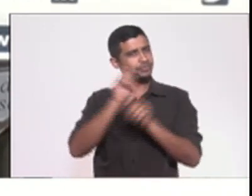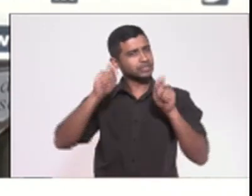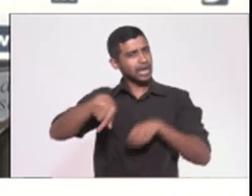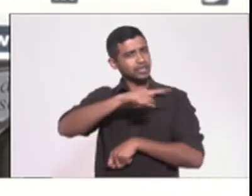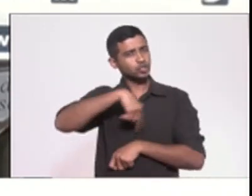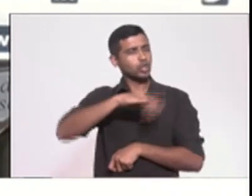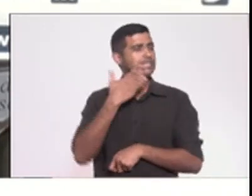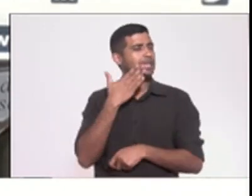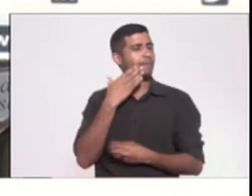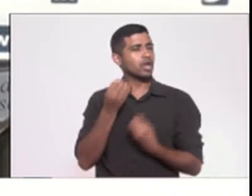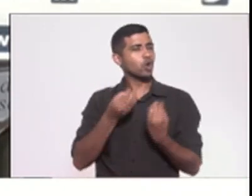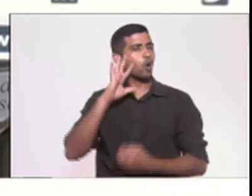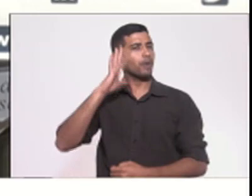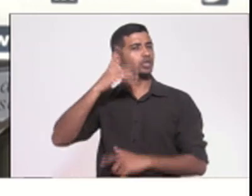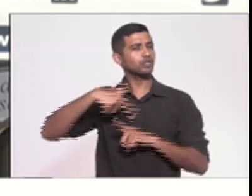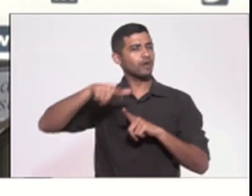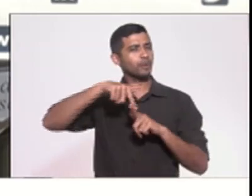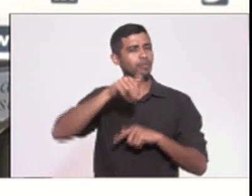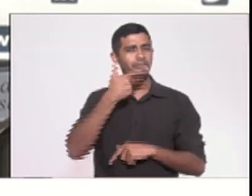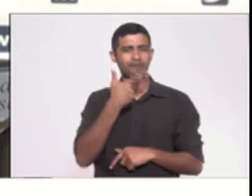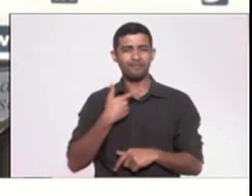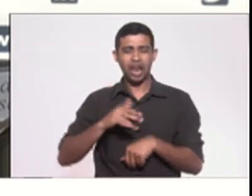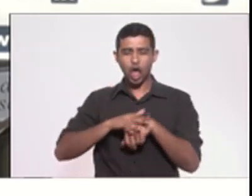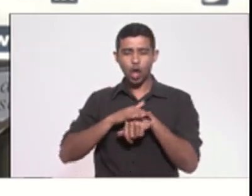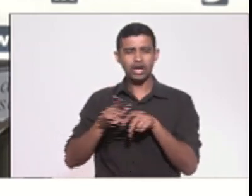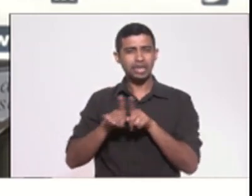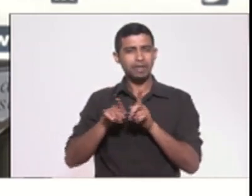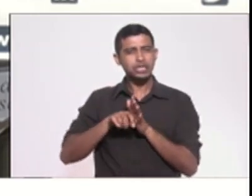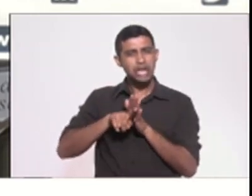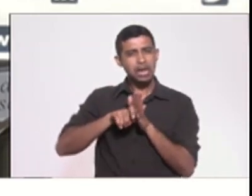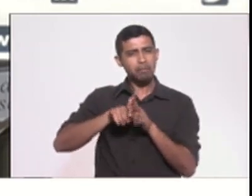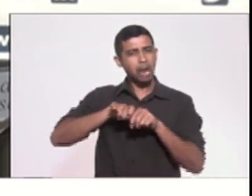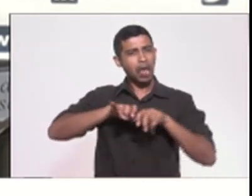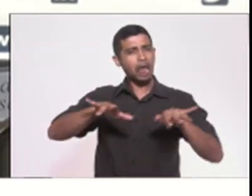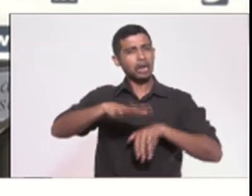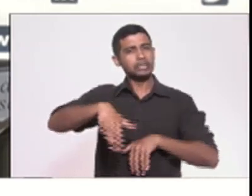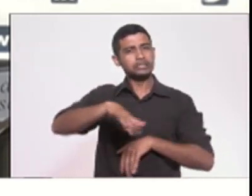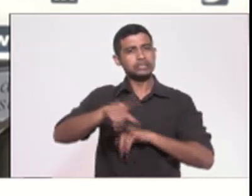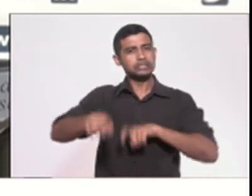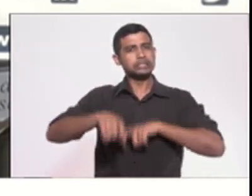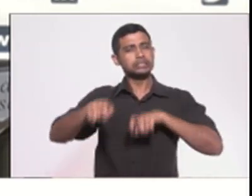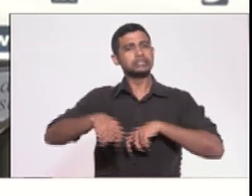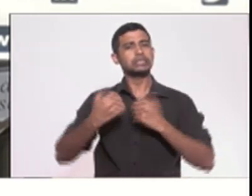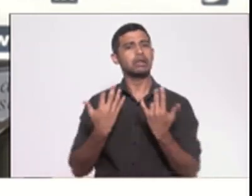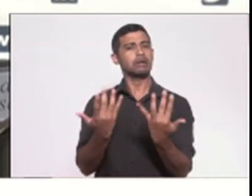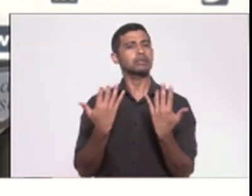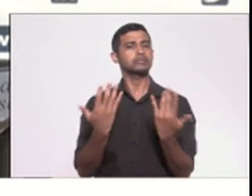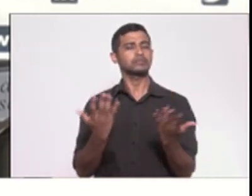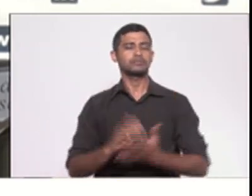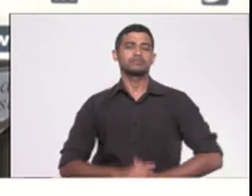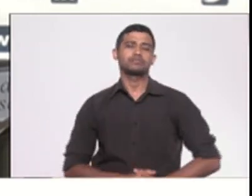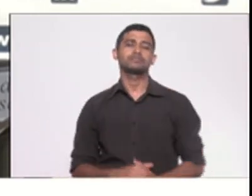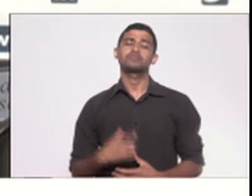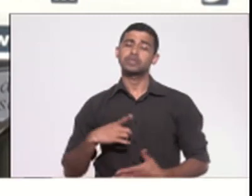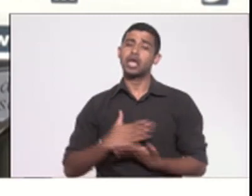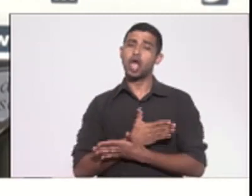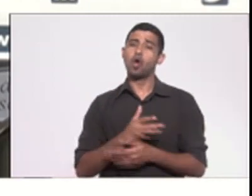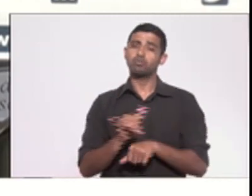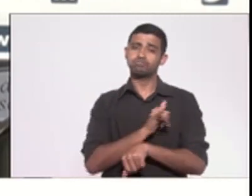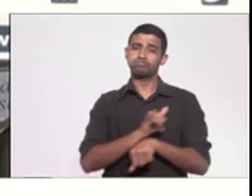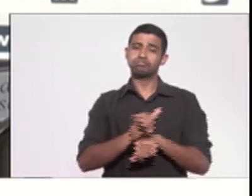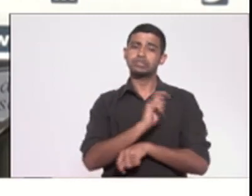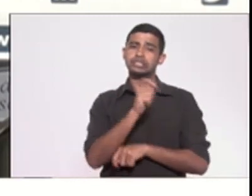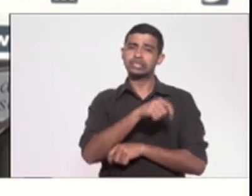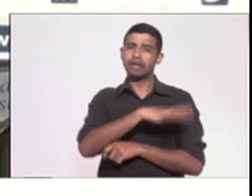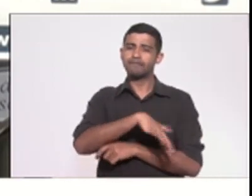lidar com esse problema de pragas e doenças na agricultura? E assim, a gente tem algumas alternativas no mercado